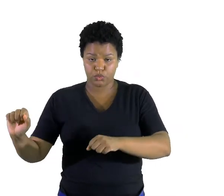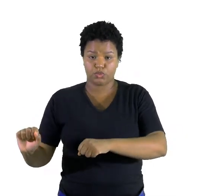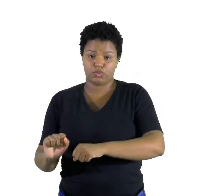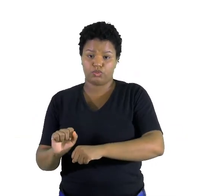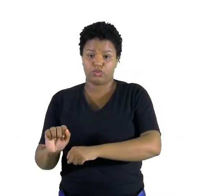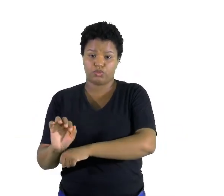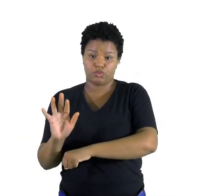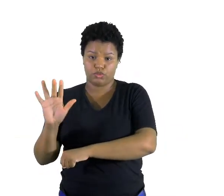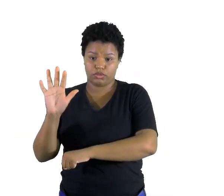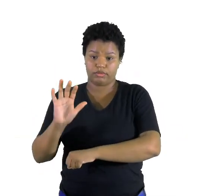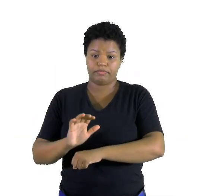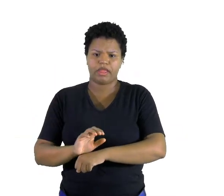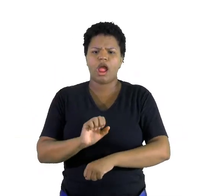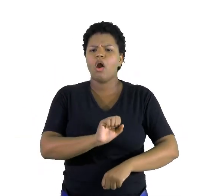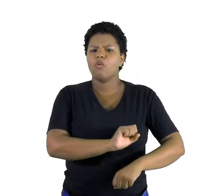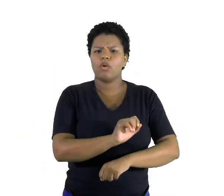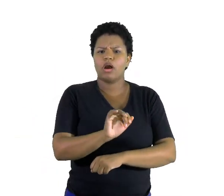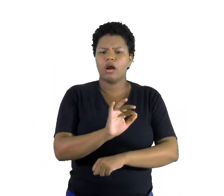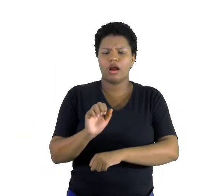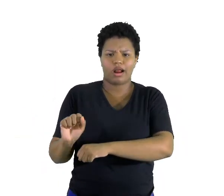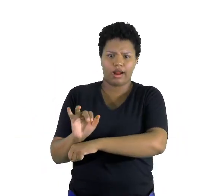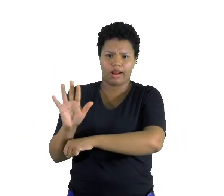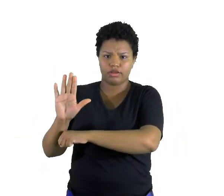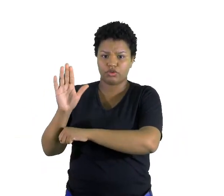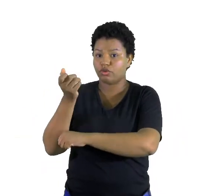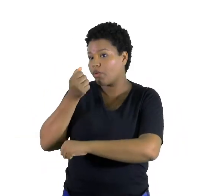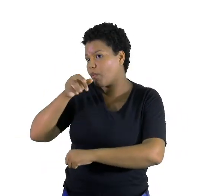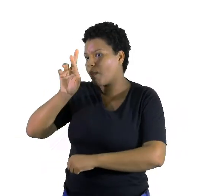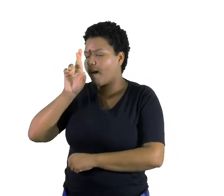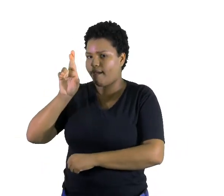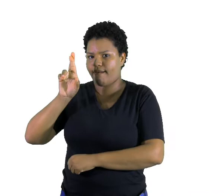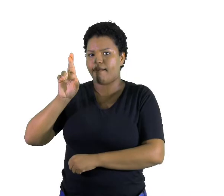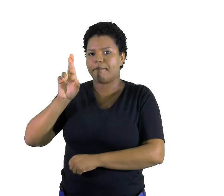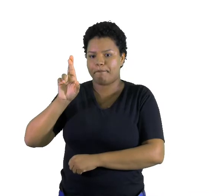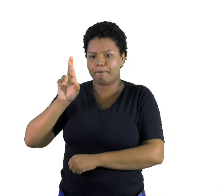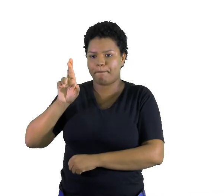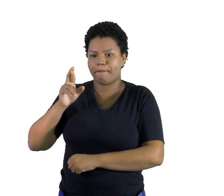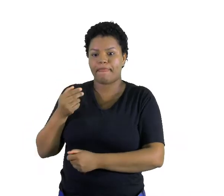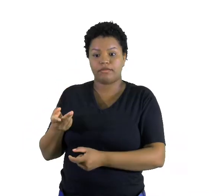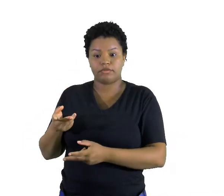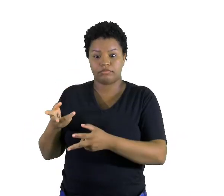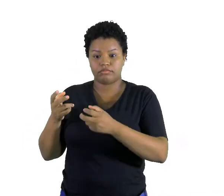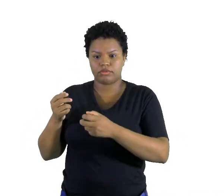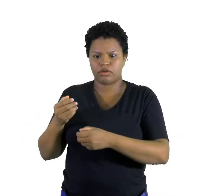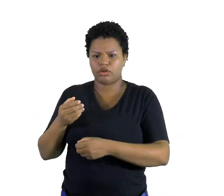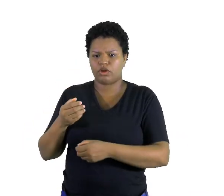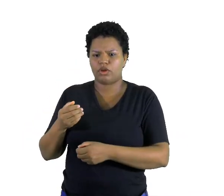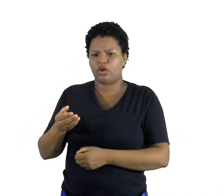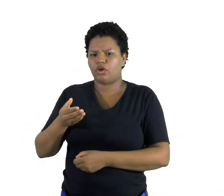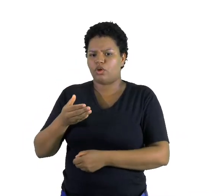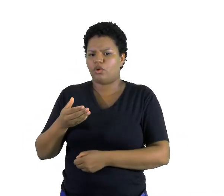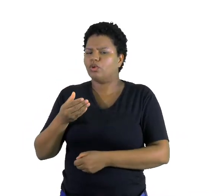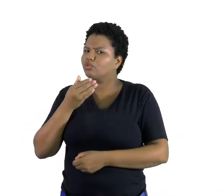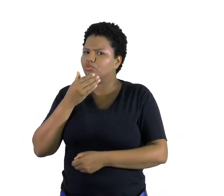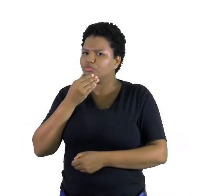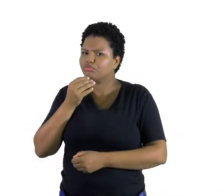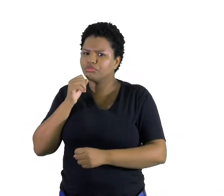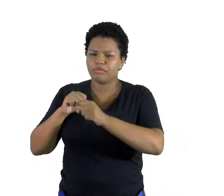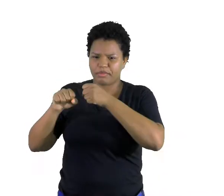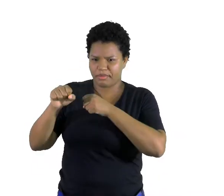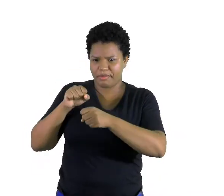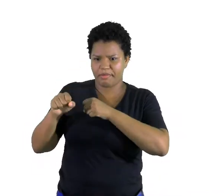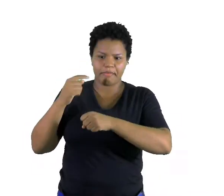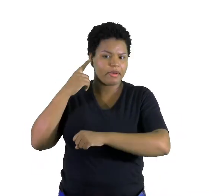Que seria pelo ar. Então, pelo ar, vocês estão vendo aqui um menininho batendo aí no outro, fazendo barulho, né?